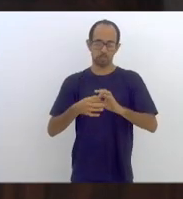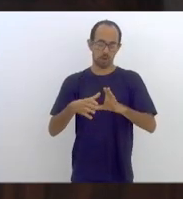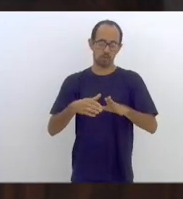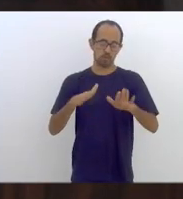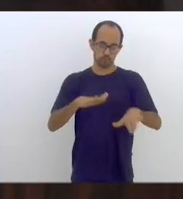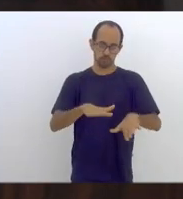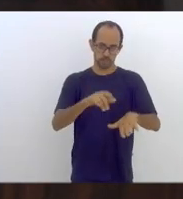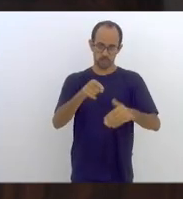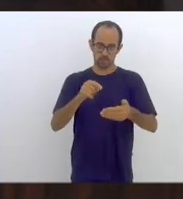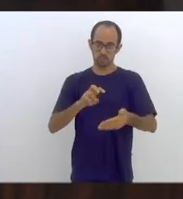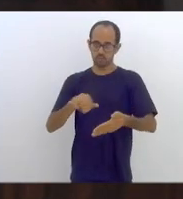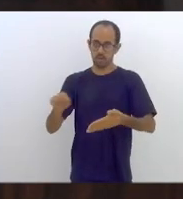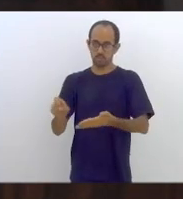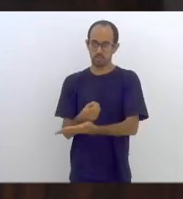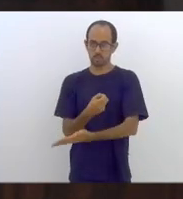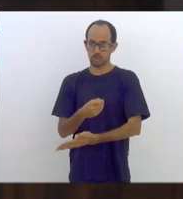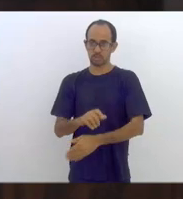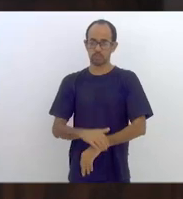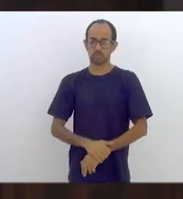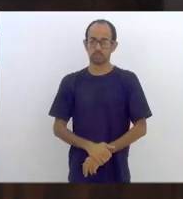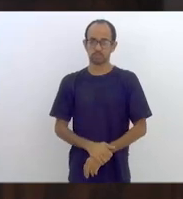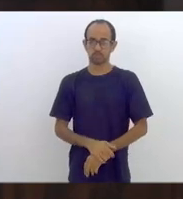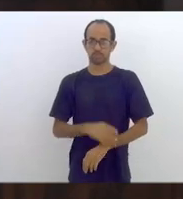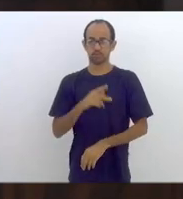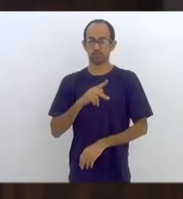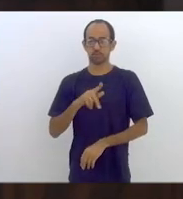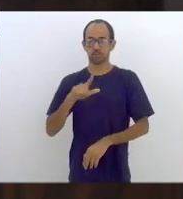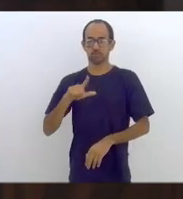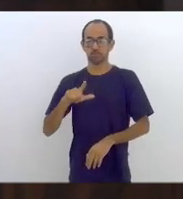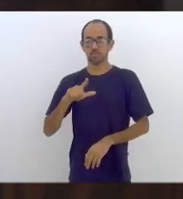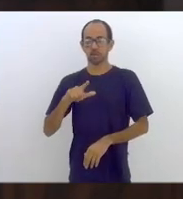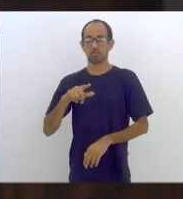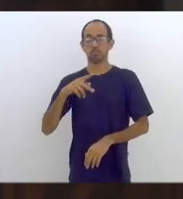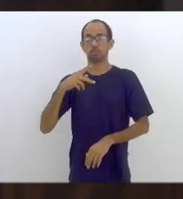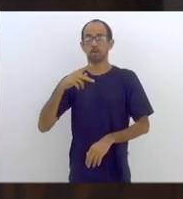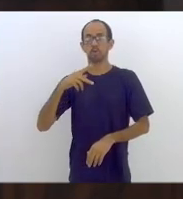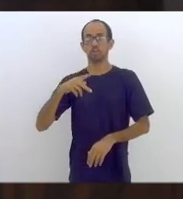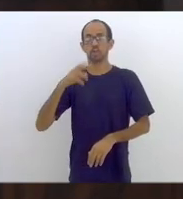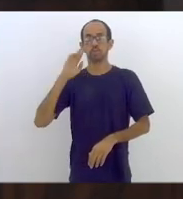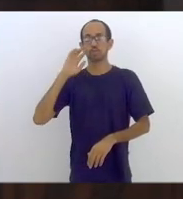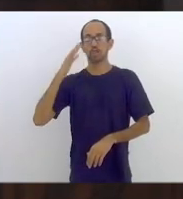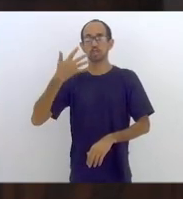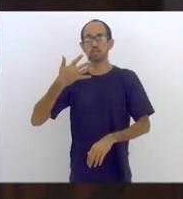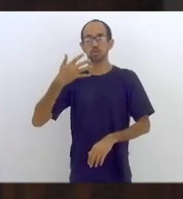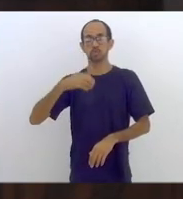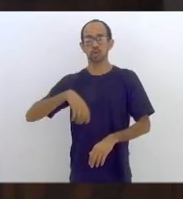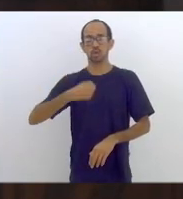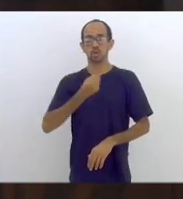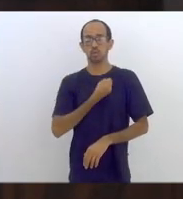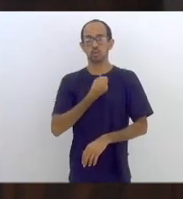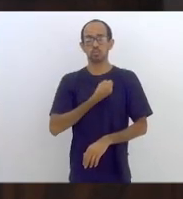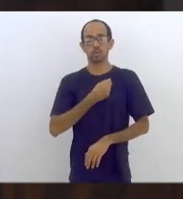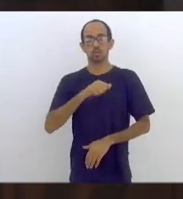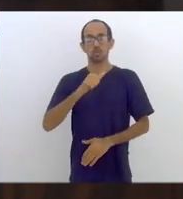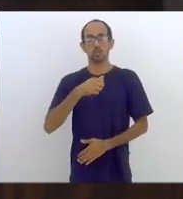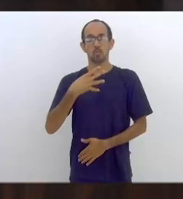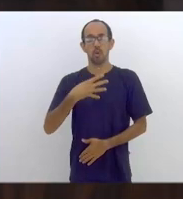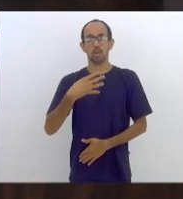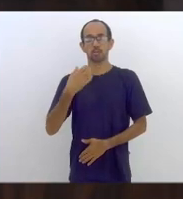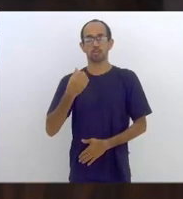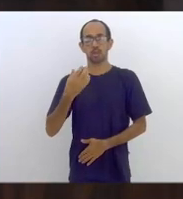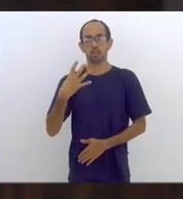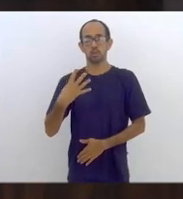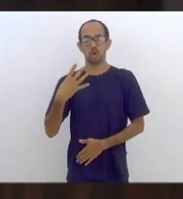provadas vai a promulgação projeto de resolução número 1464 de 22